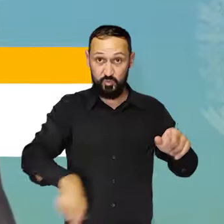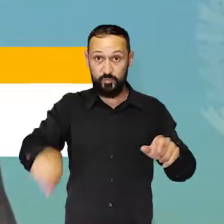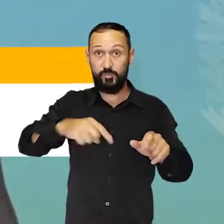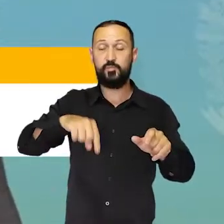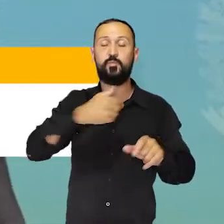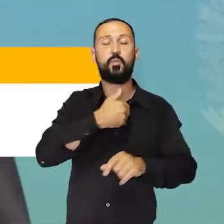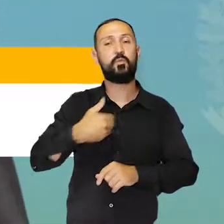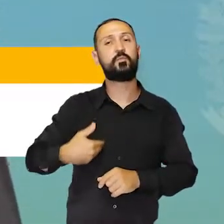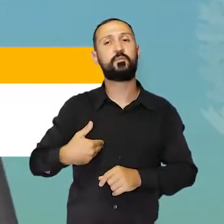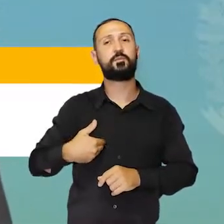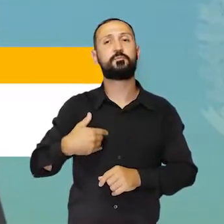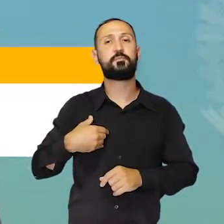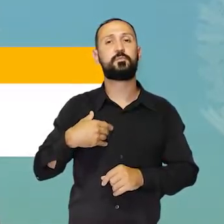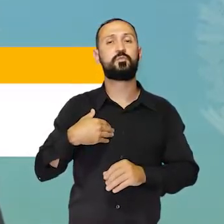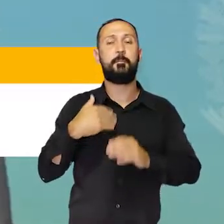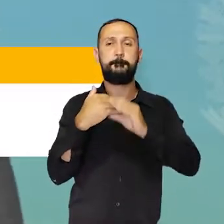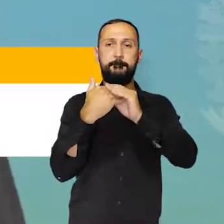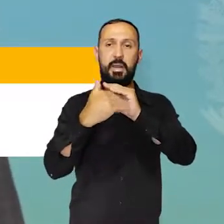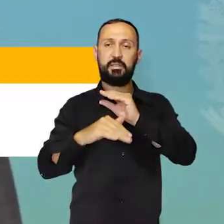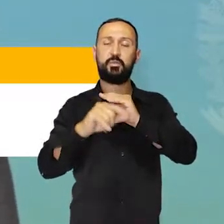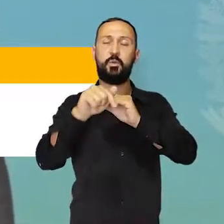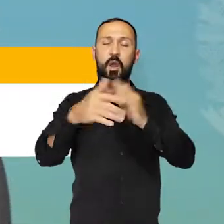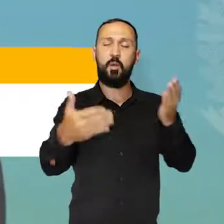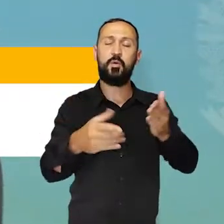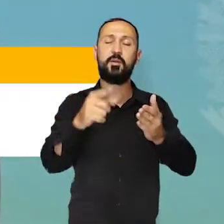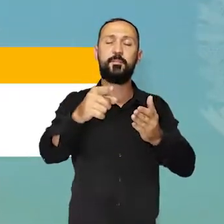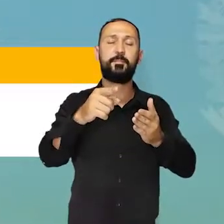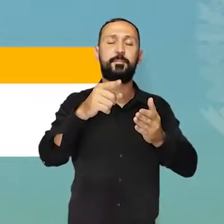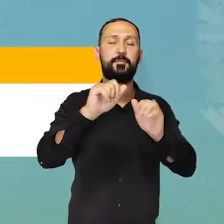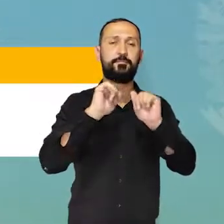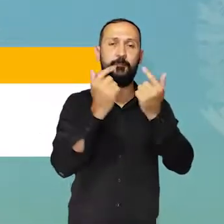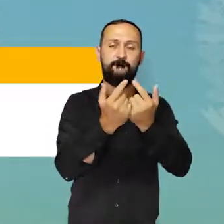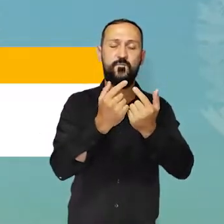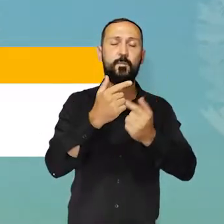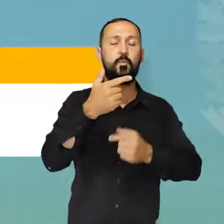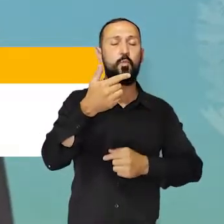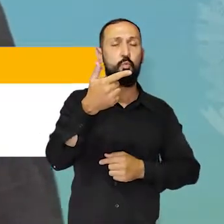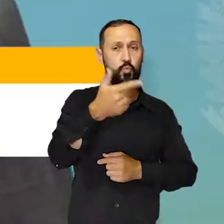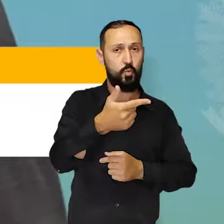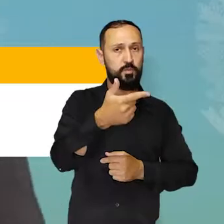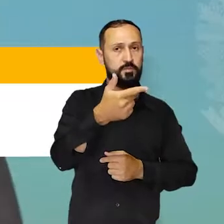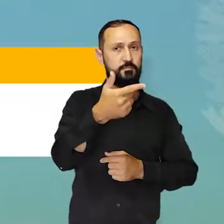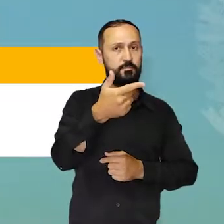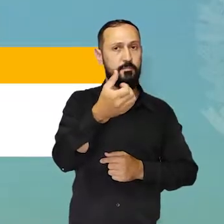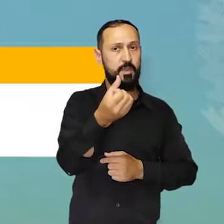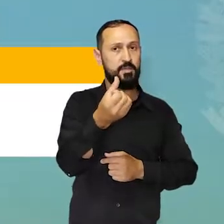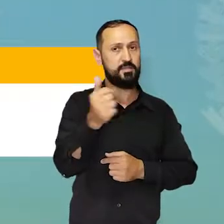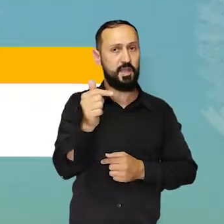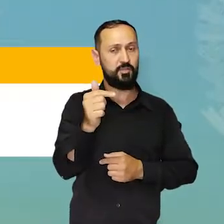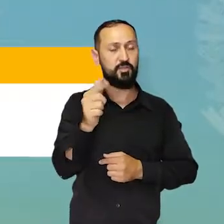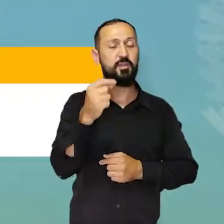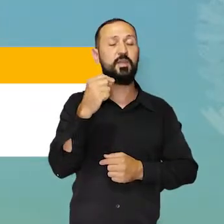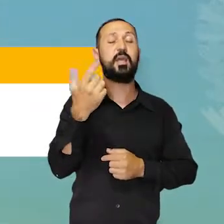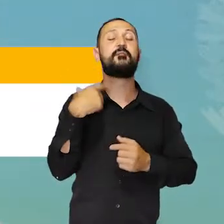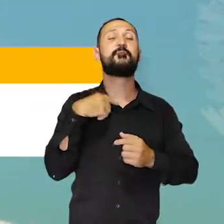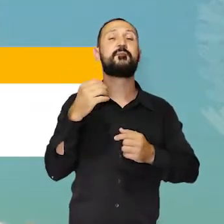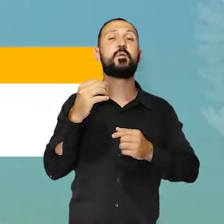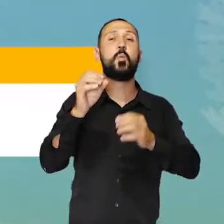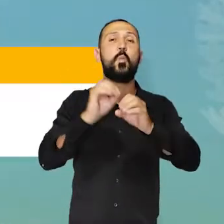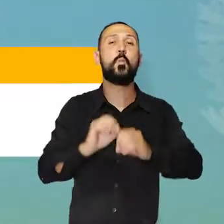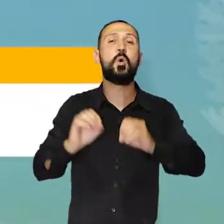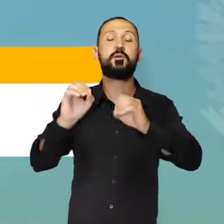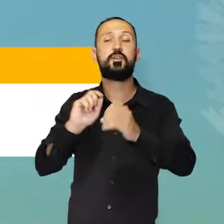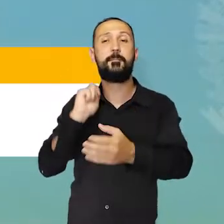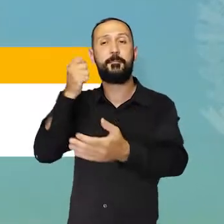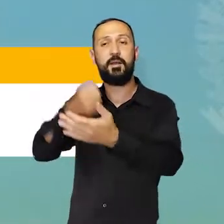o consumidor final o governo do estado encaminhou para a assembleia projeto de lei nº 267 que ele